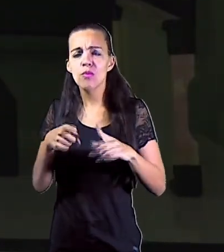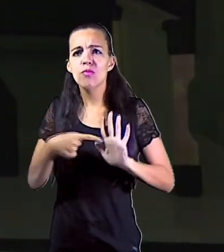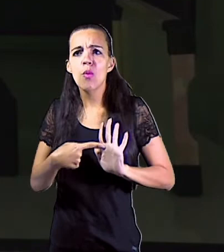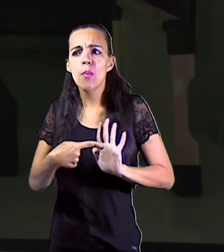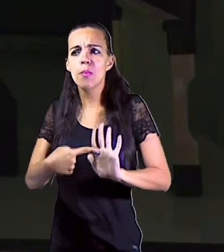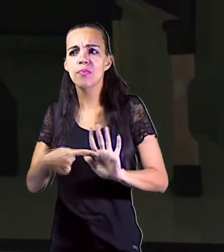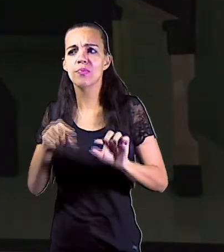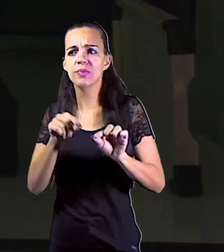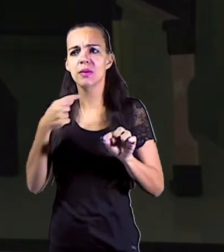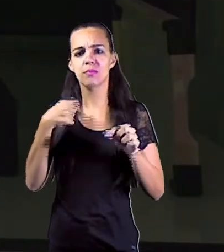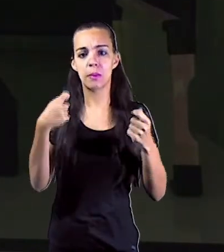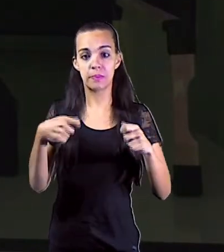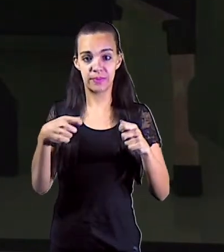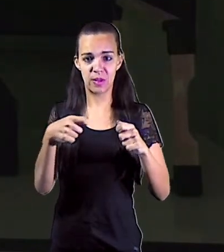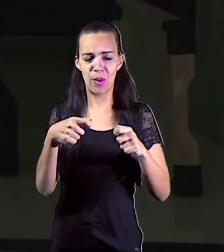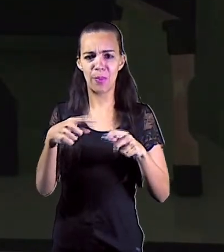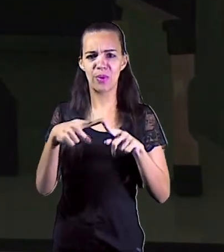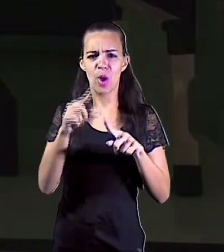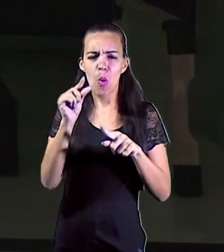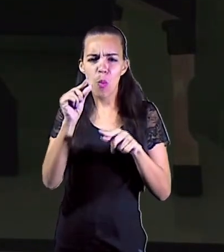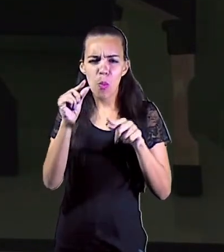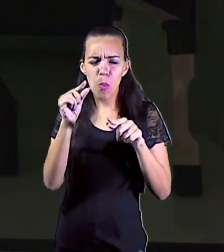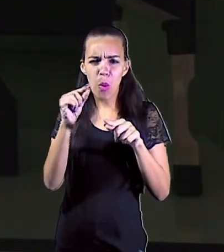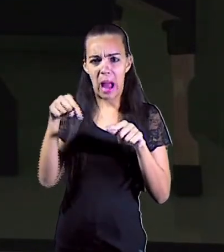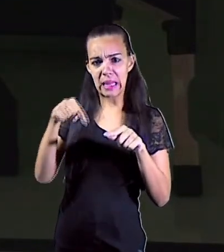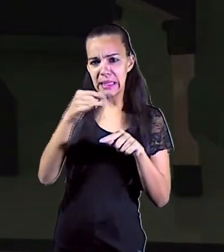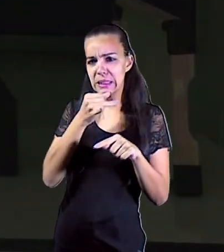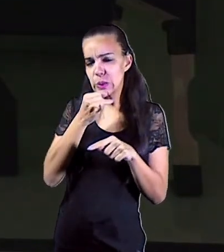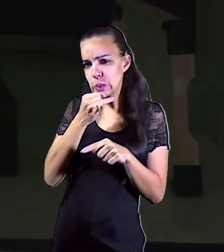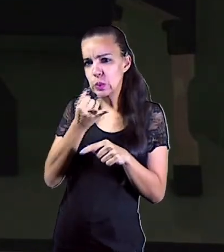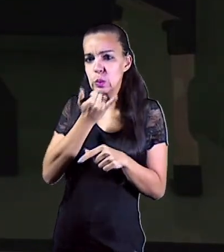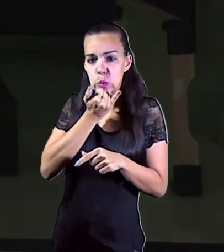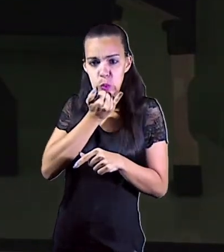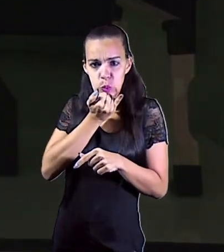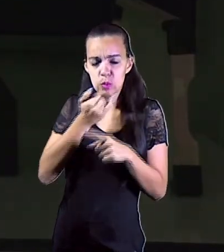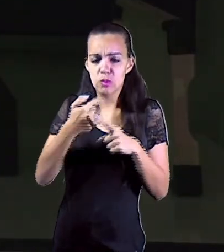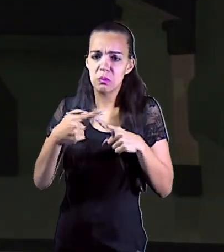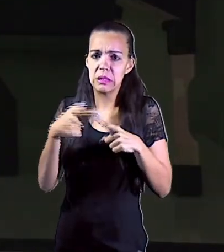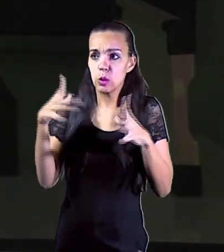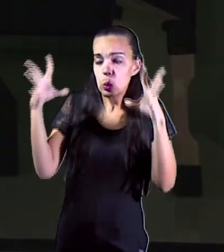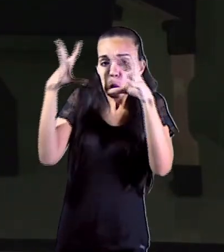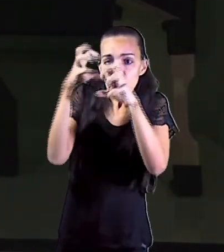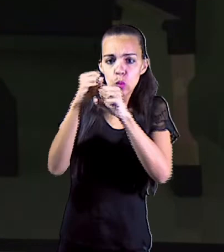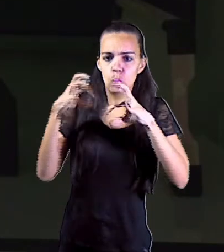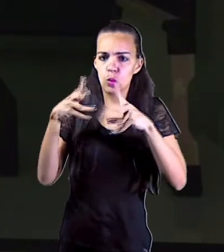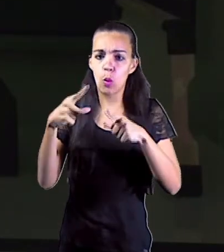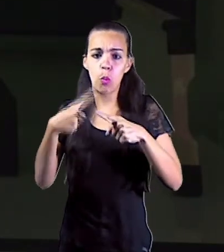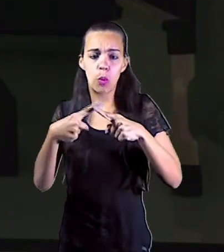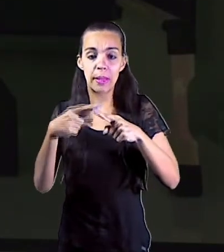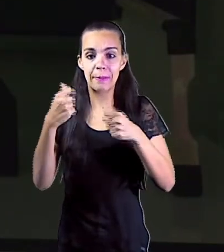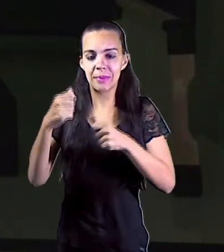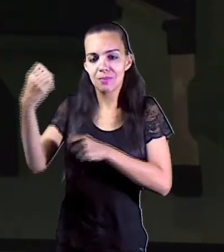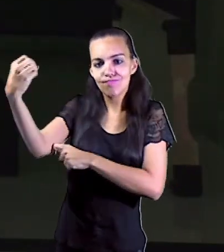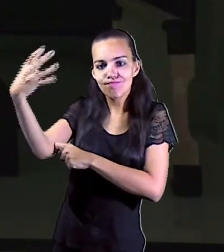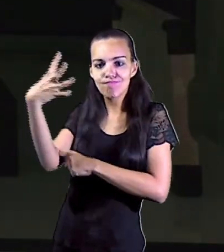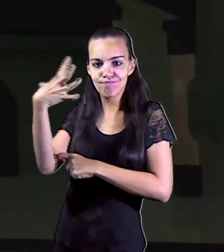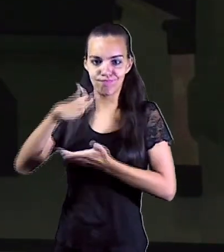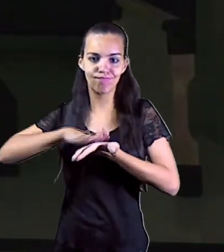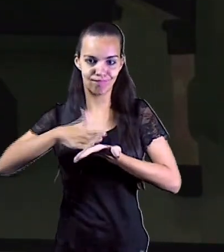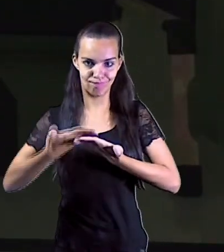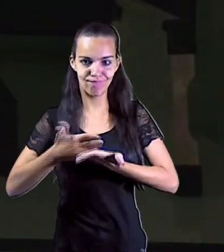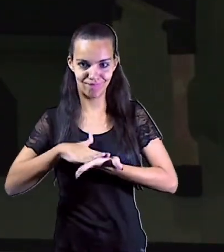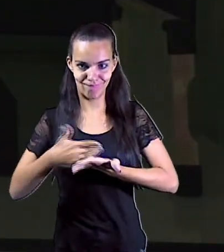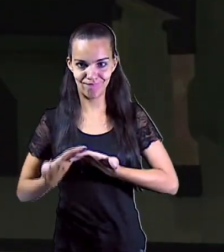nós precisamos da iluminação da intérprete, ok? Mas, ao apagar a luz completamente aí na